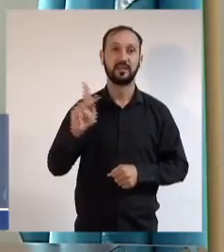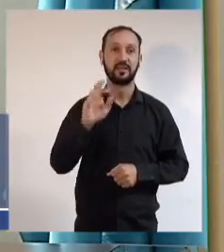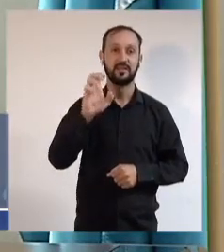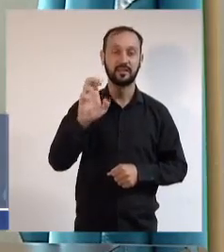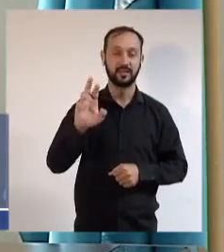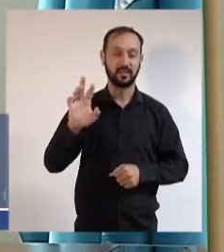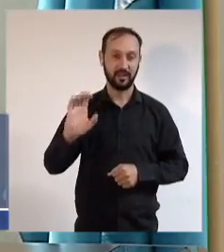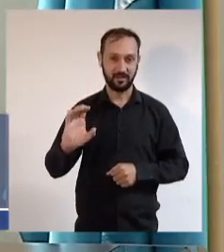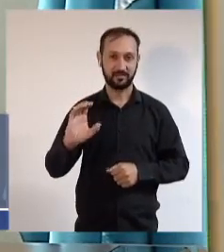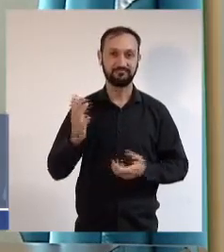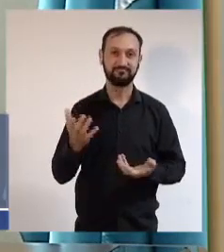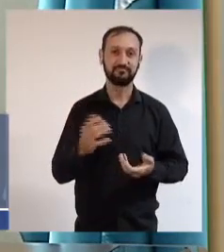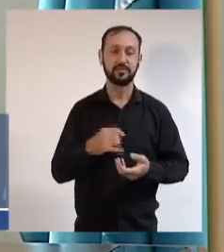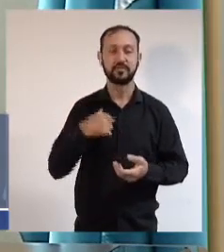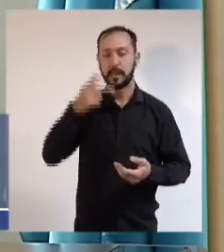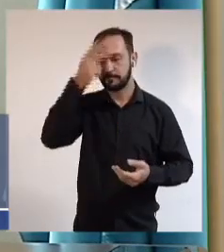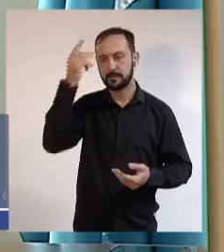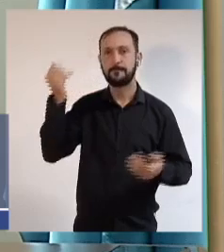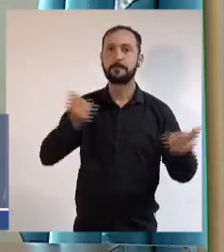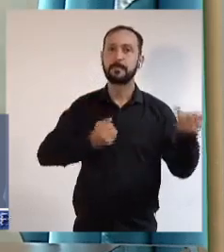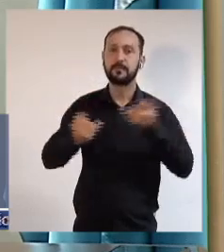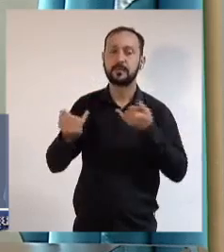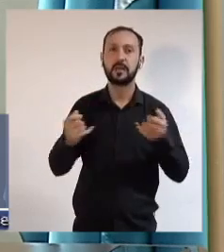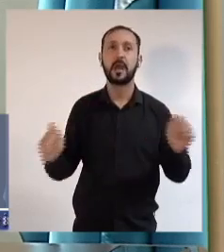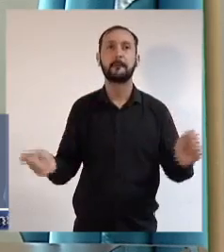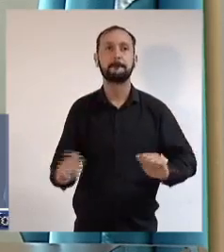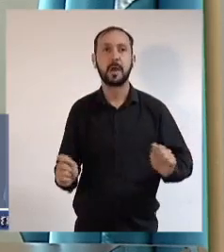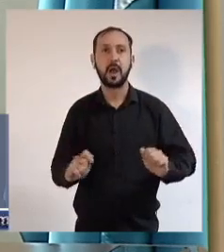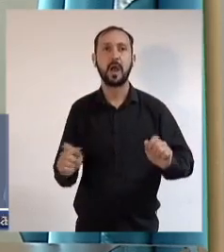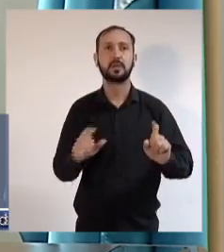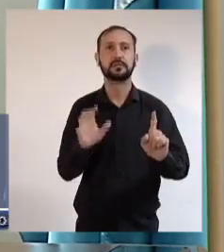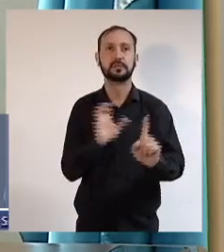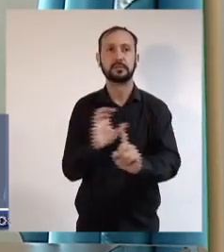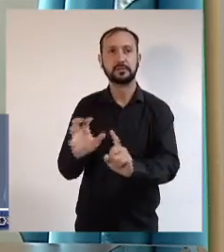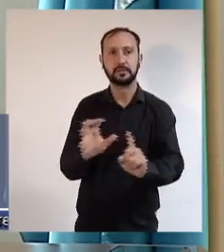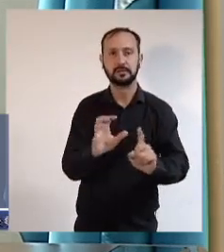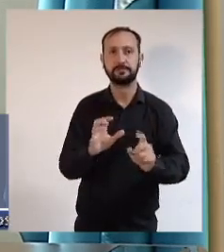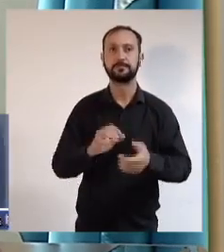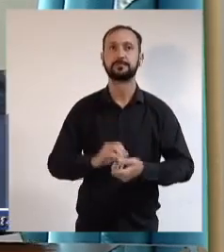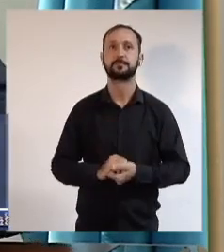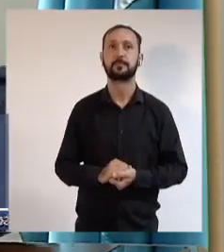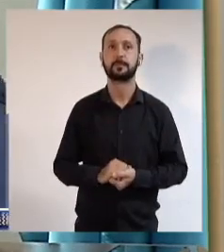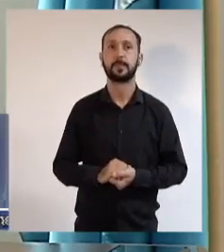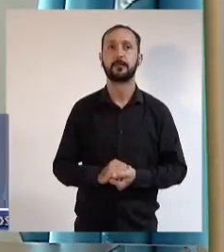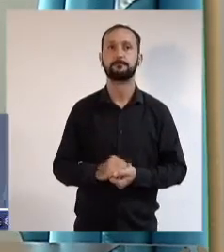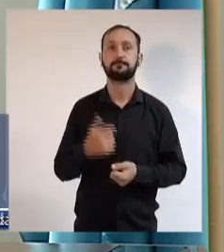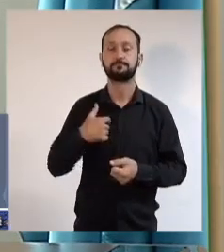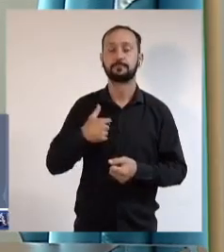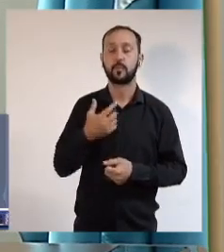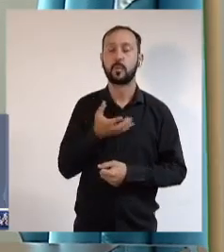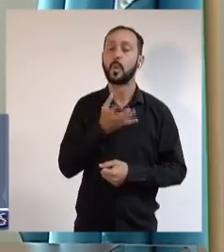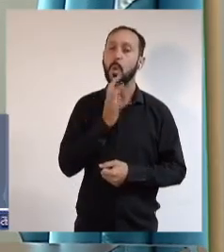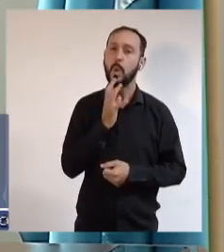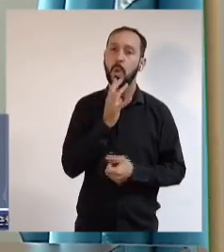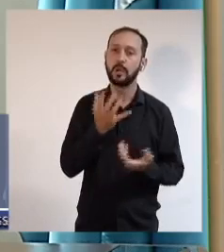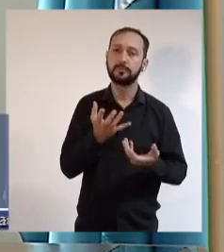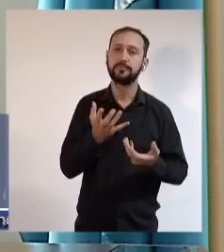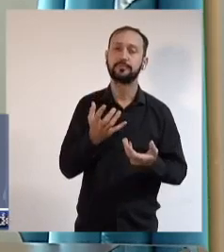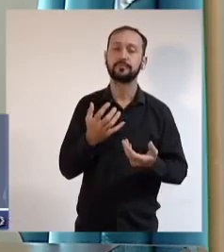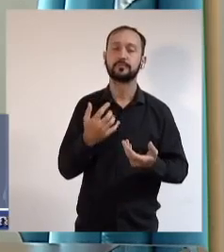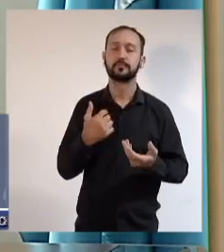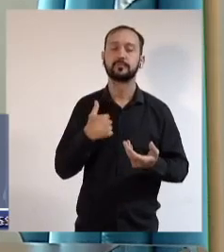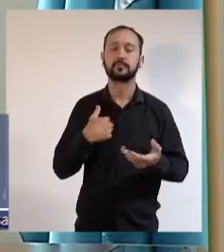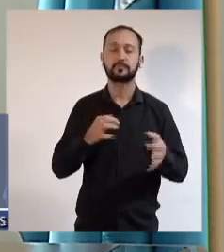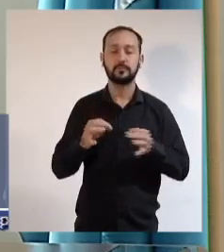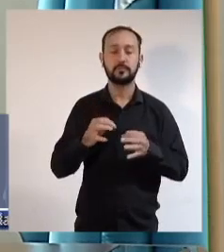falar das suas potencialidades e quando eu conheci eu fiz uma